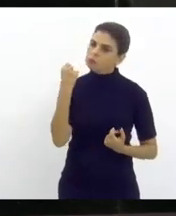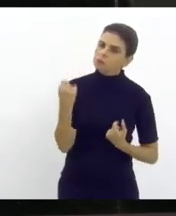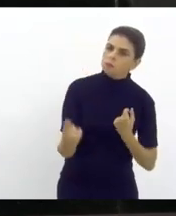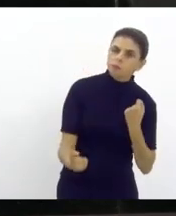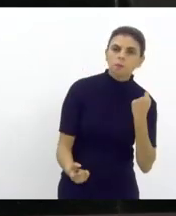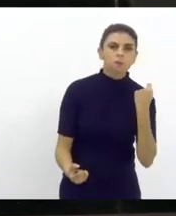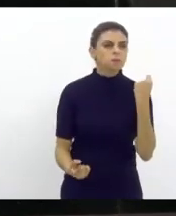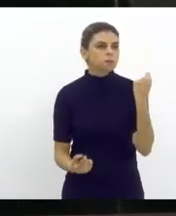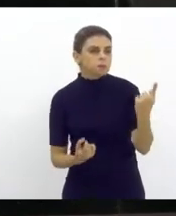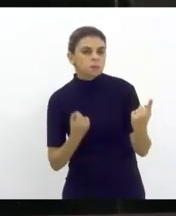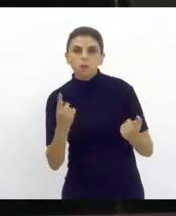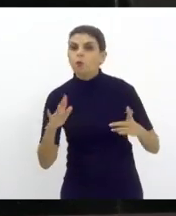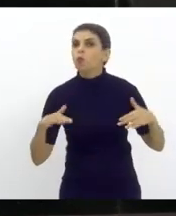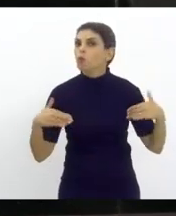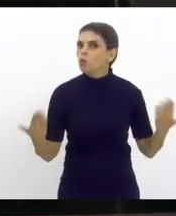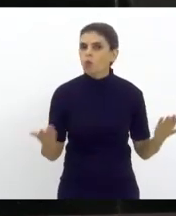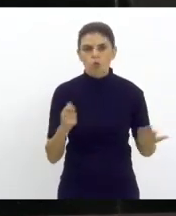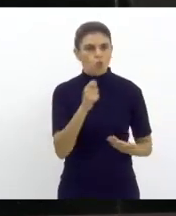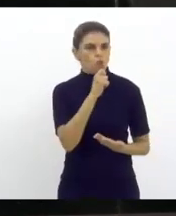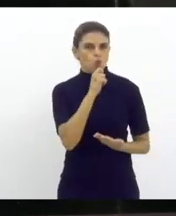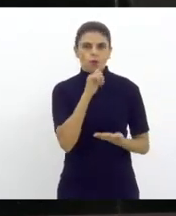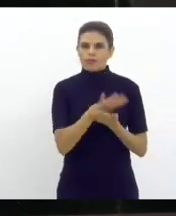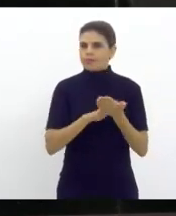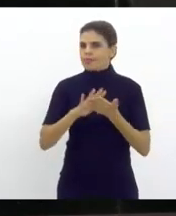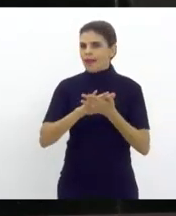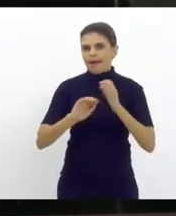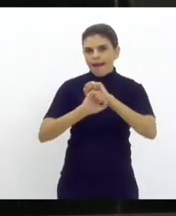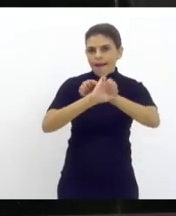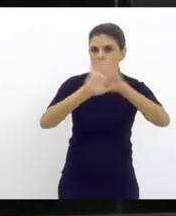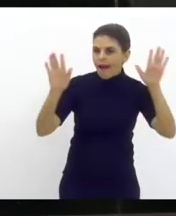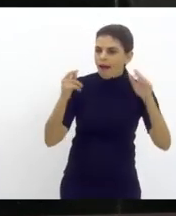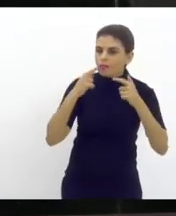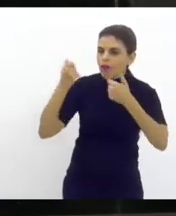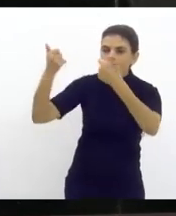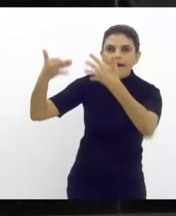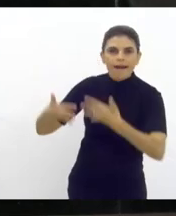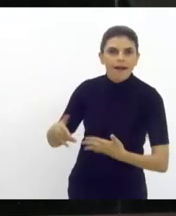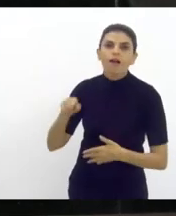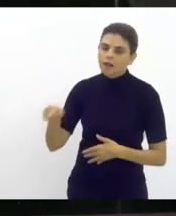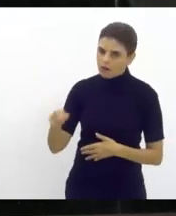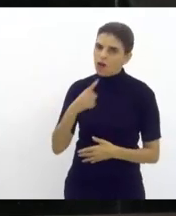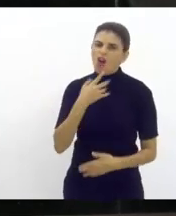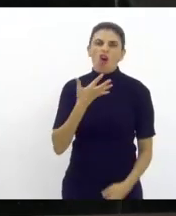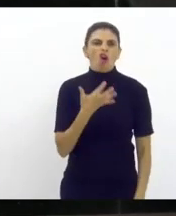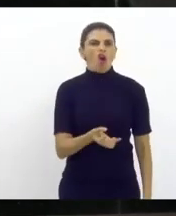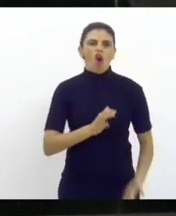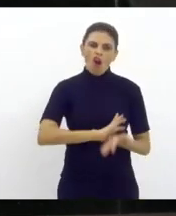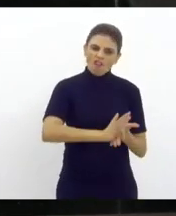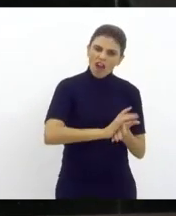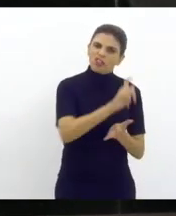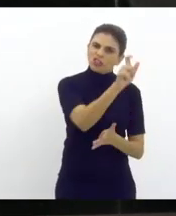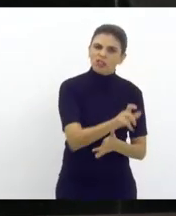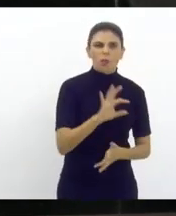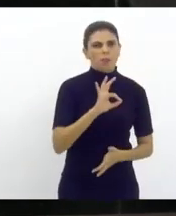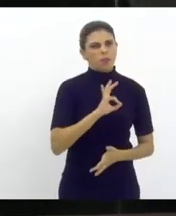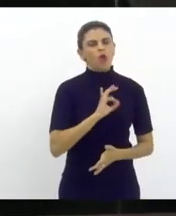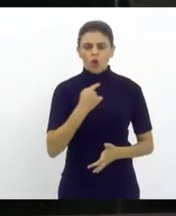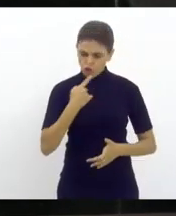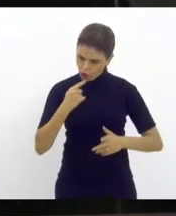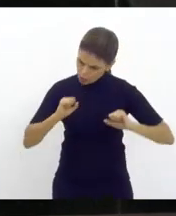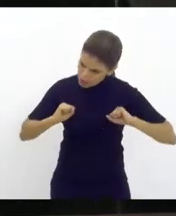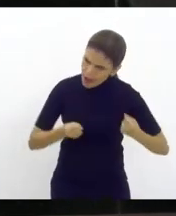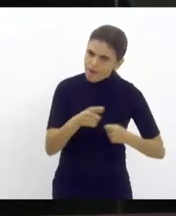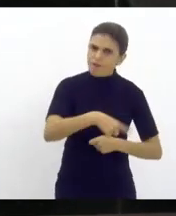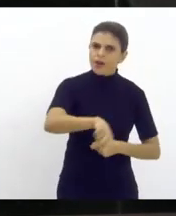que exceções são essas que não tá nem tipificado não tá nem ali dentro e aí faz essa covardia com esse policiais que eu vou nós vamos estar defendendo